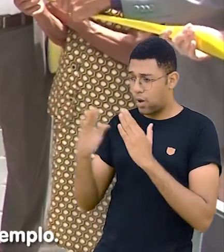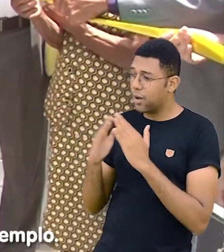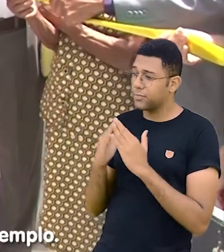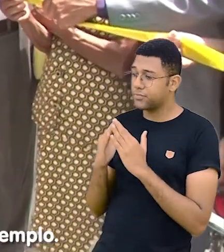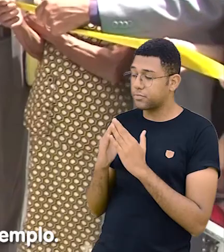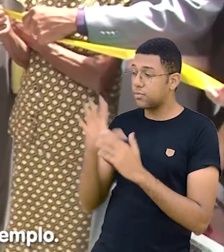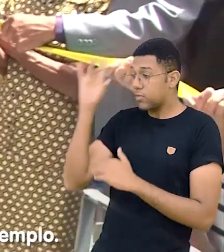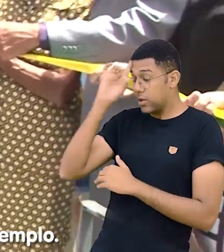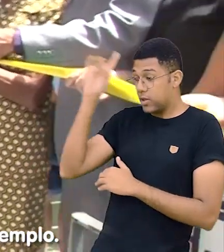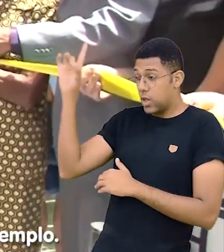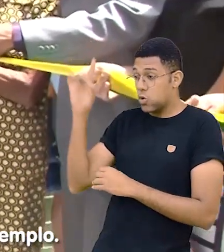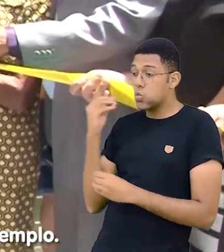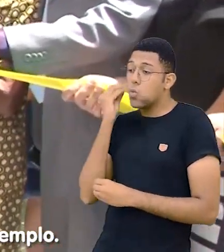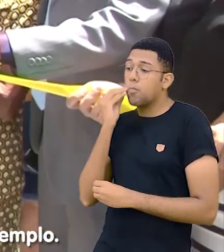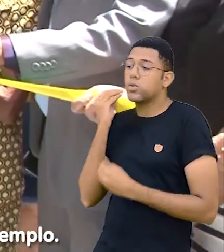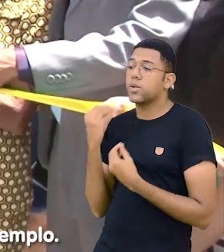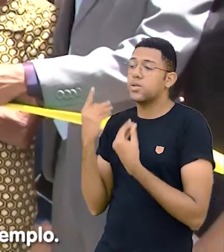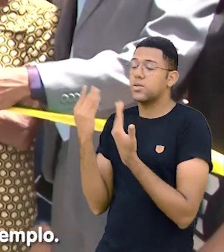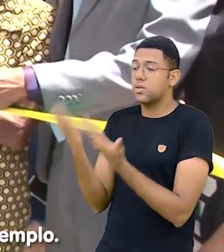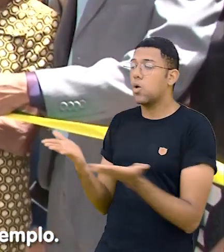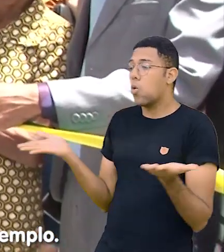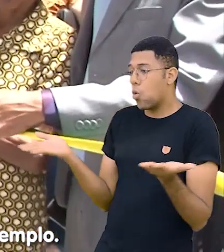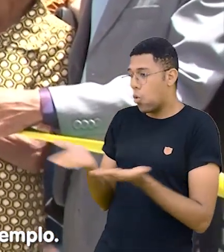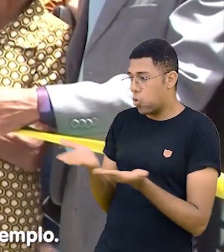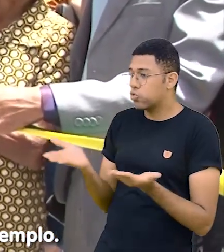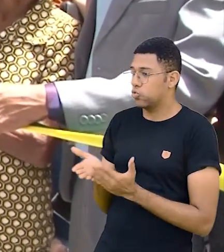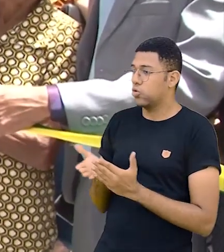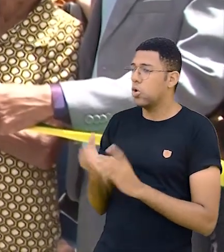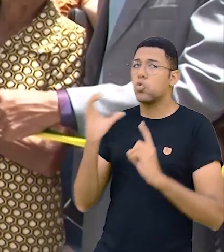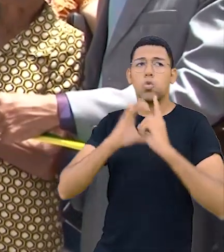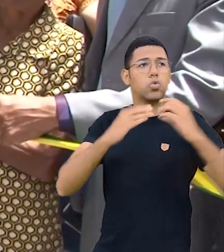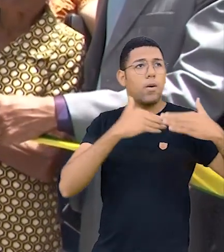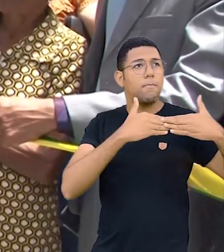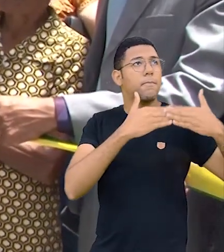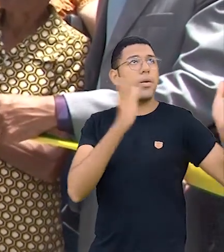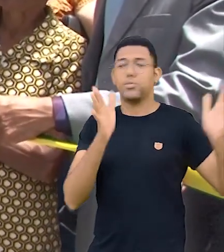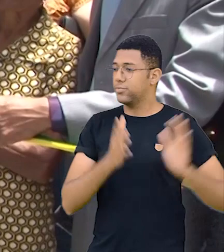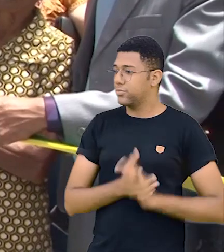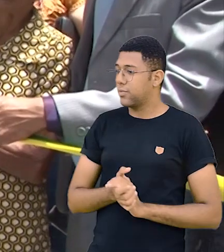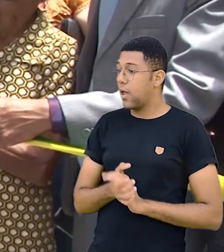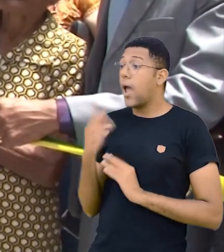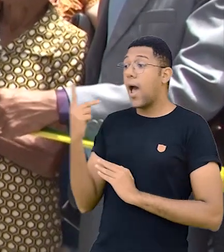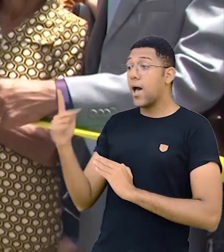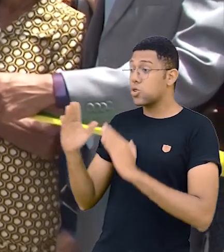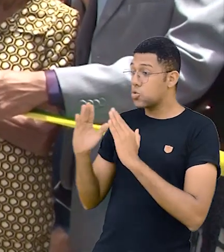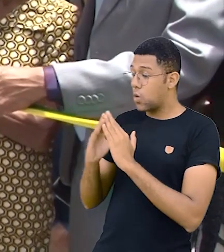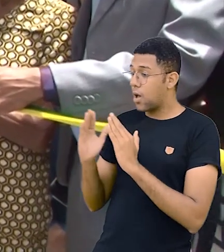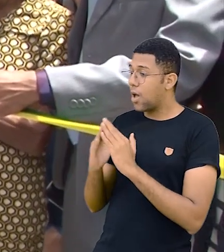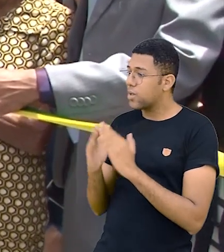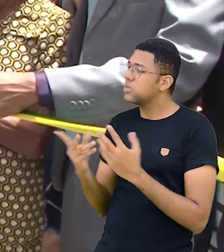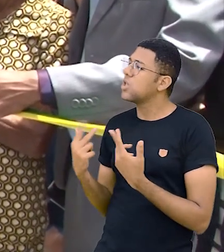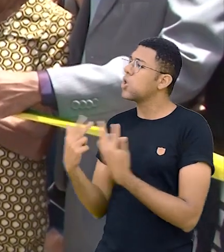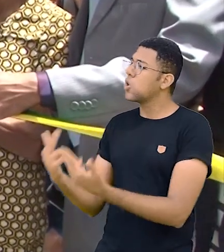Deus lhe deu o privilégio de estar hoje aqui na inauguração do templo. Glória a Deus. A casa da senhora foi a casa